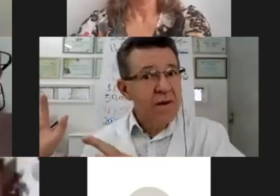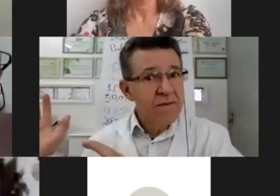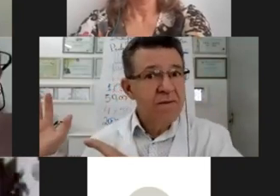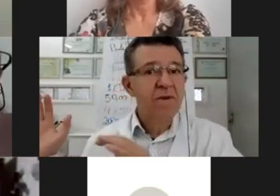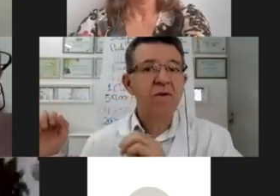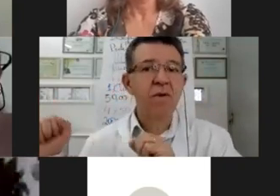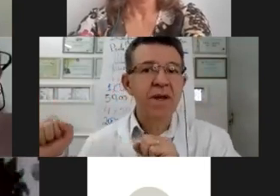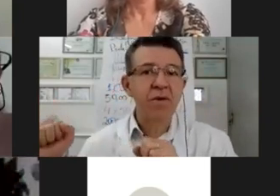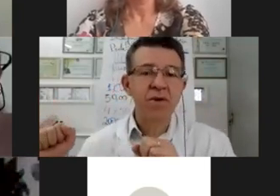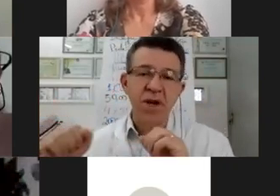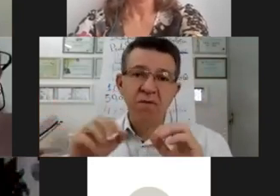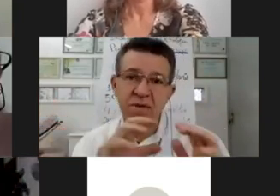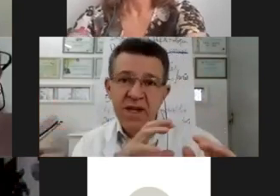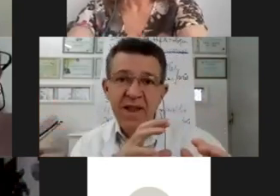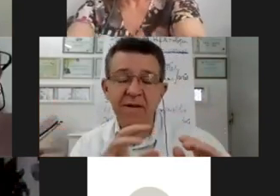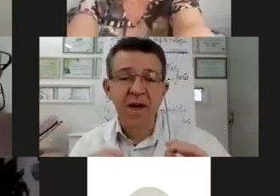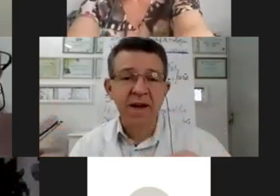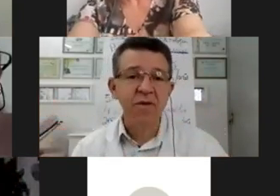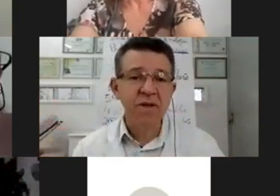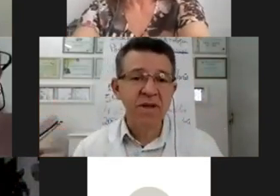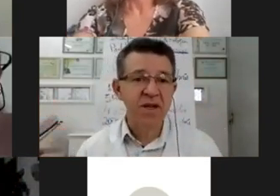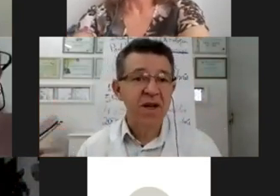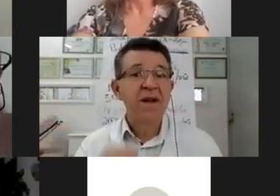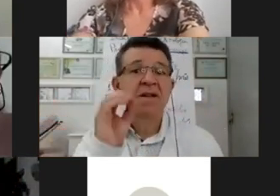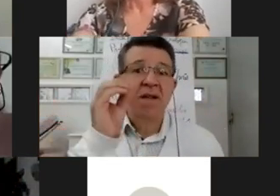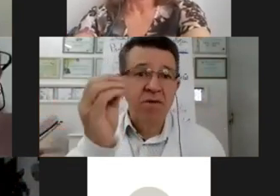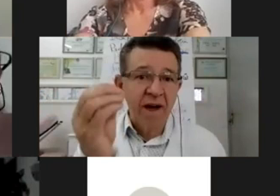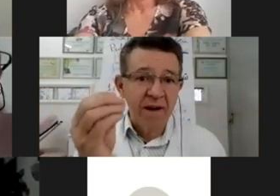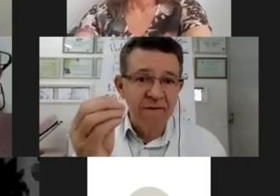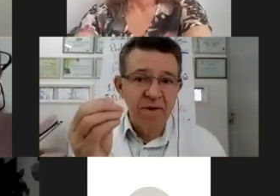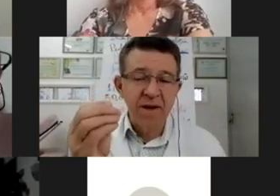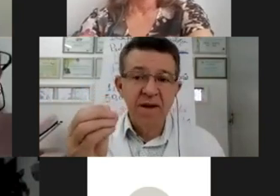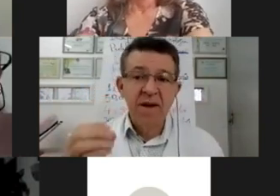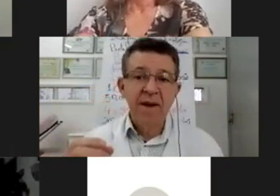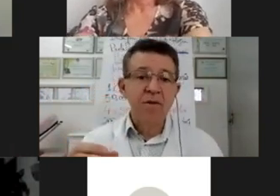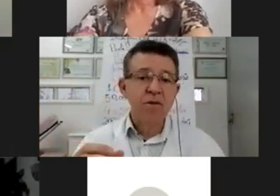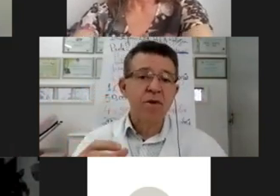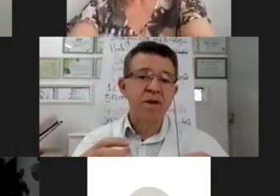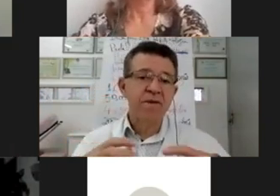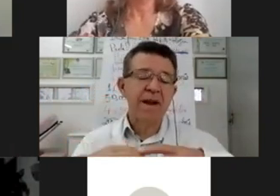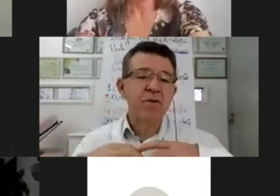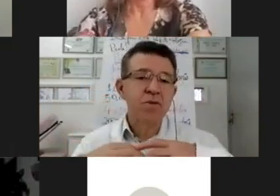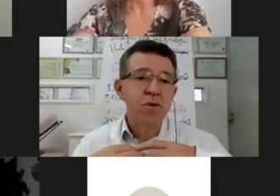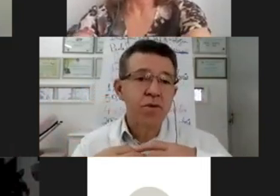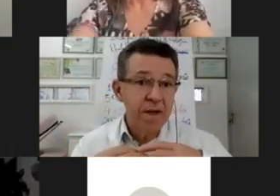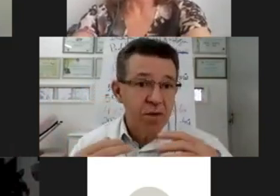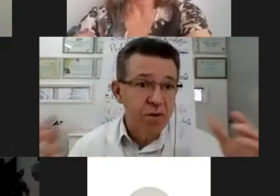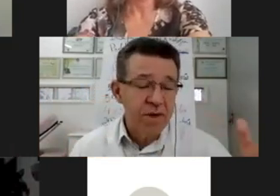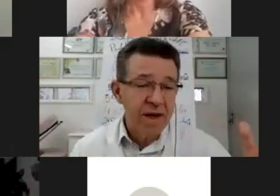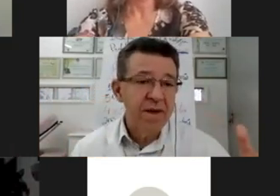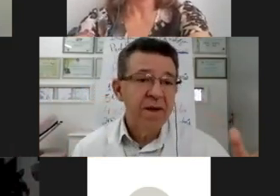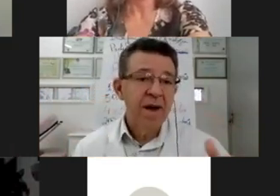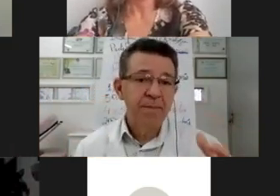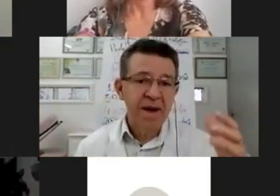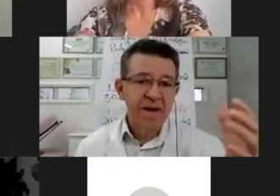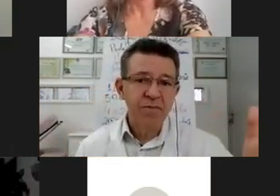já complicou, já não está dentro daquela coisa que seja saudável, né? E luto, quando a gente fala luto é de tudo,